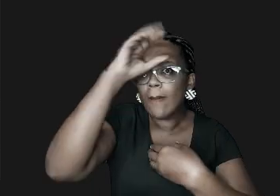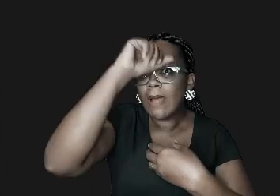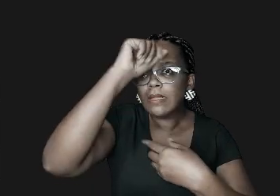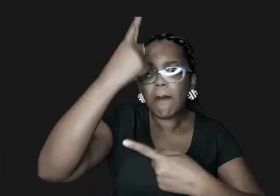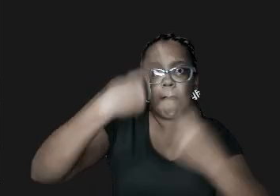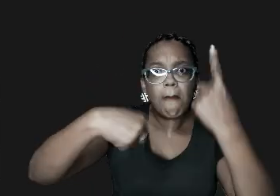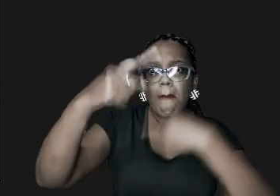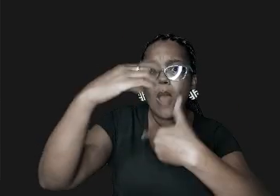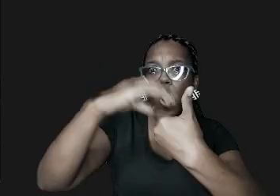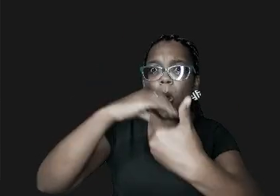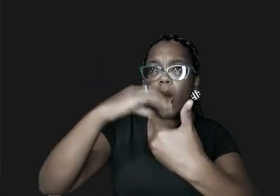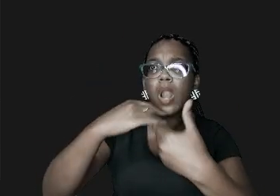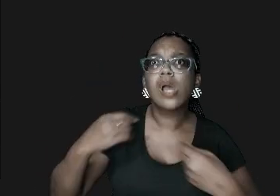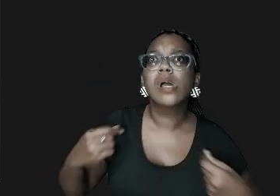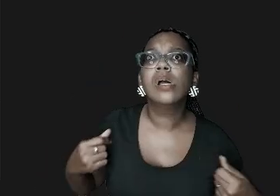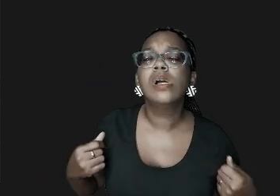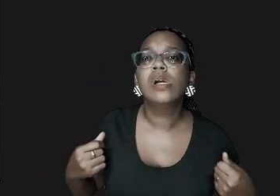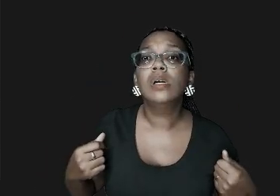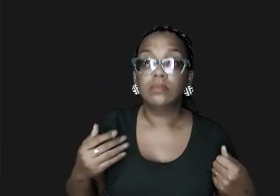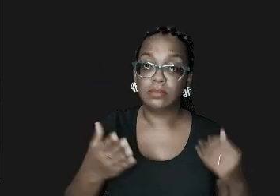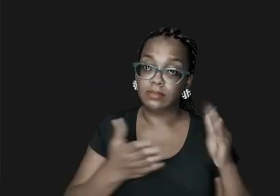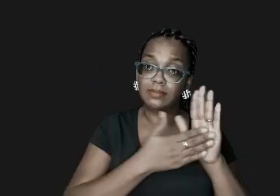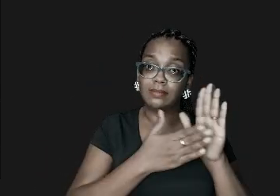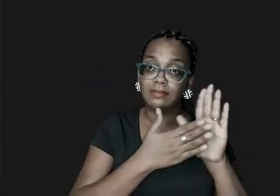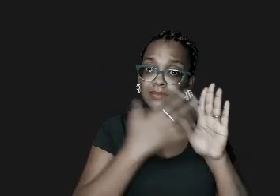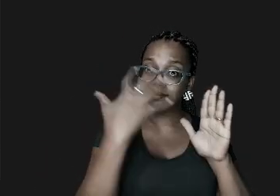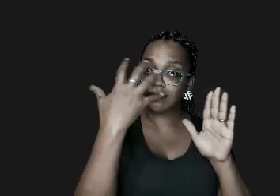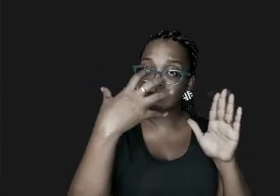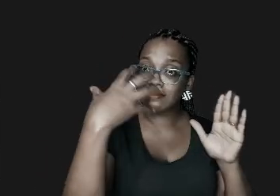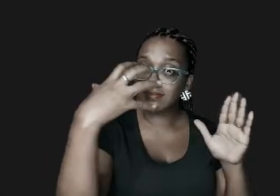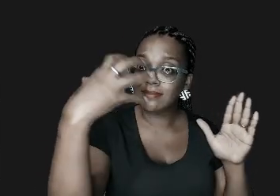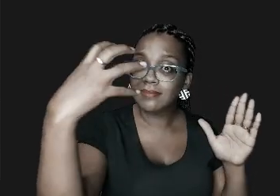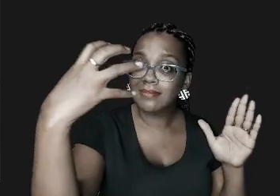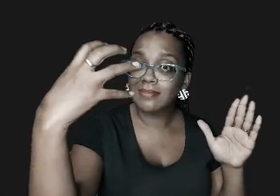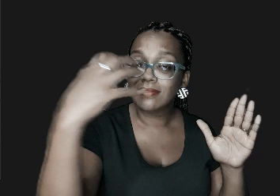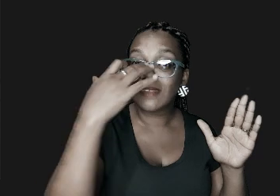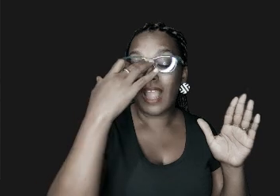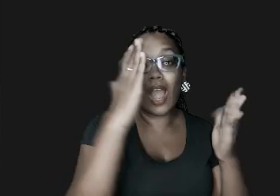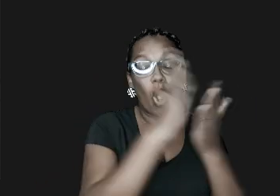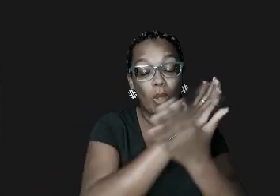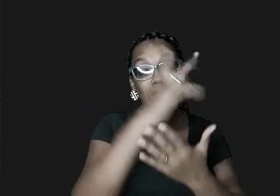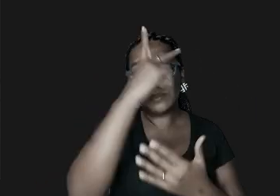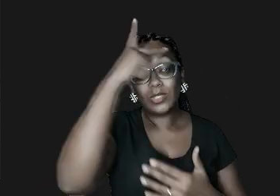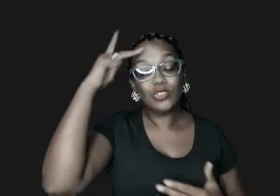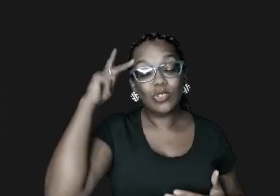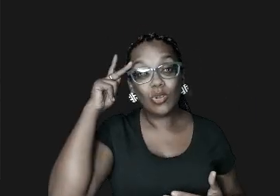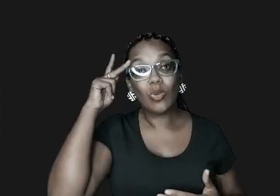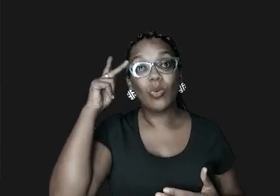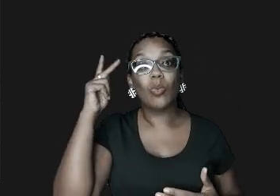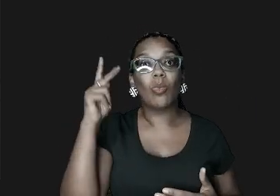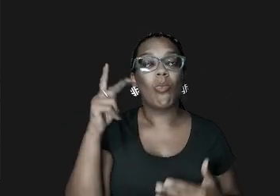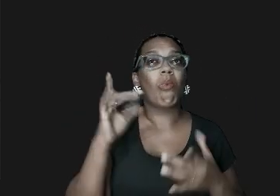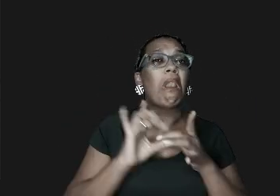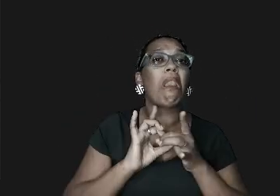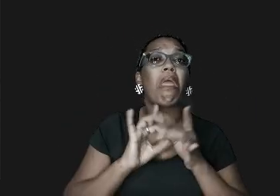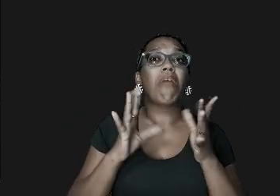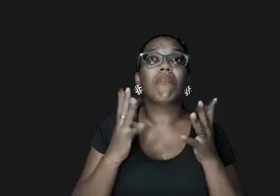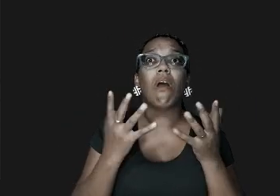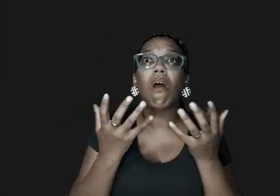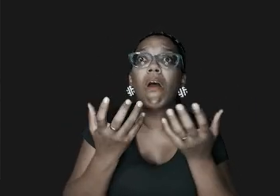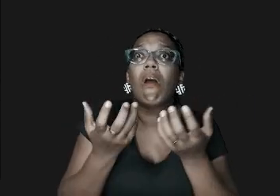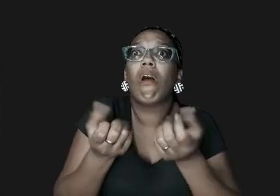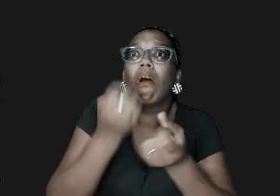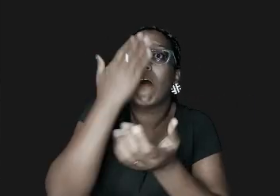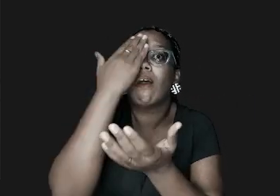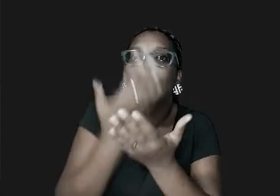o meu curso aqui eu vou te orientar como e assim é uma proposta sedutora verdade é que as pessoas